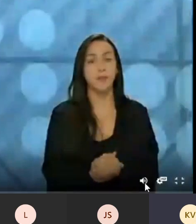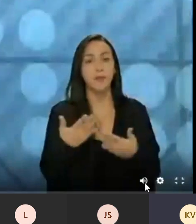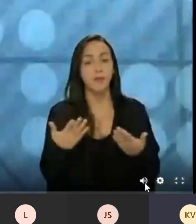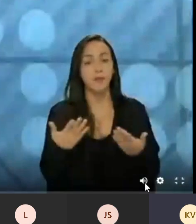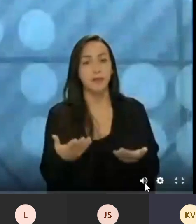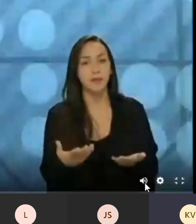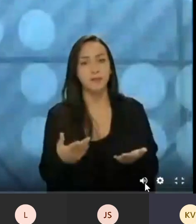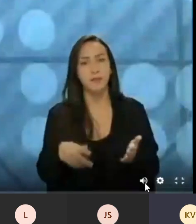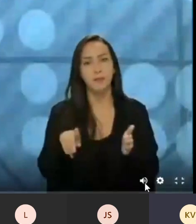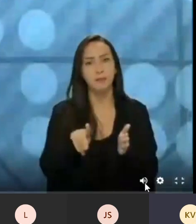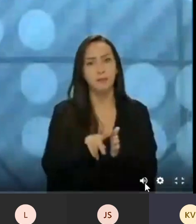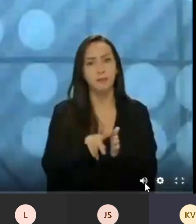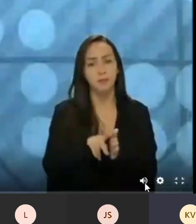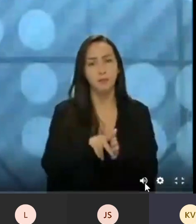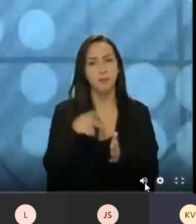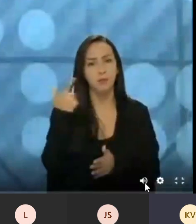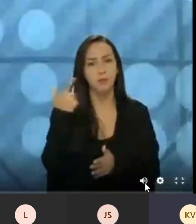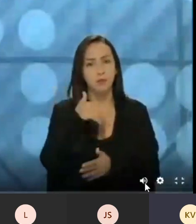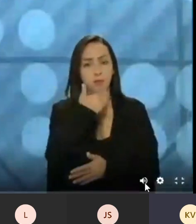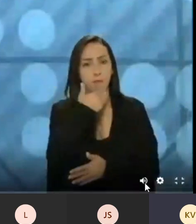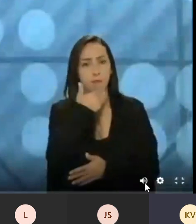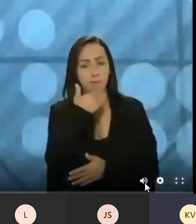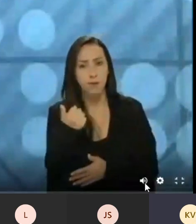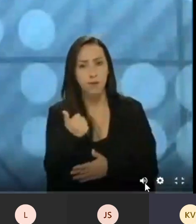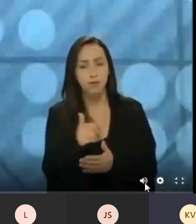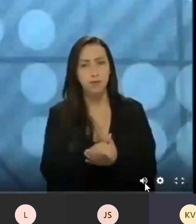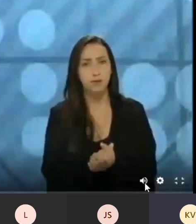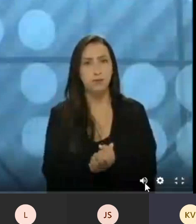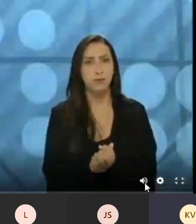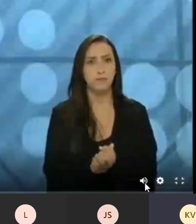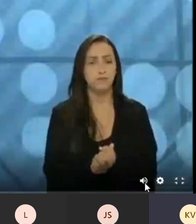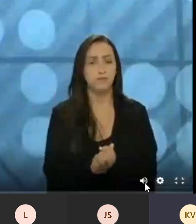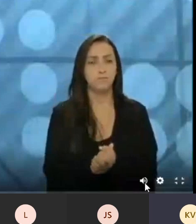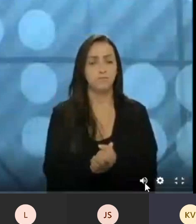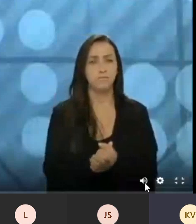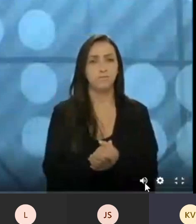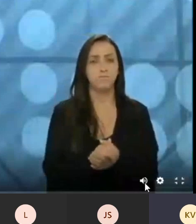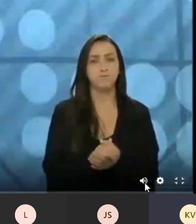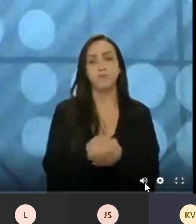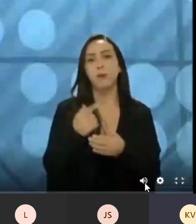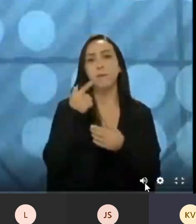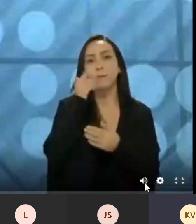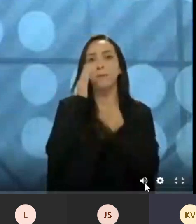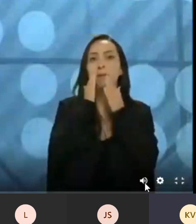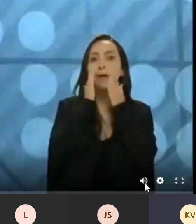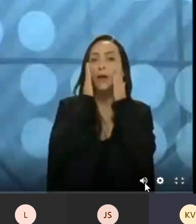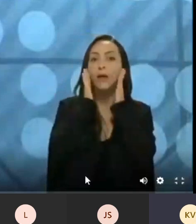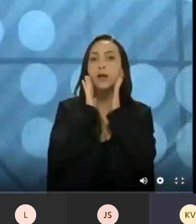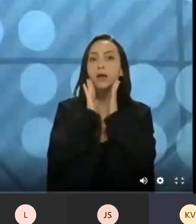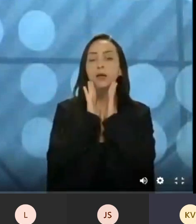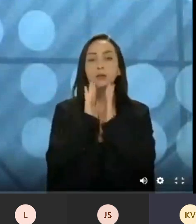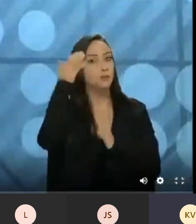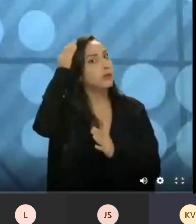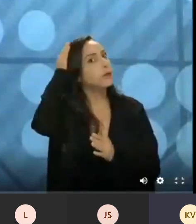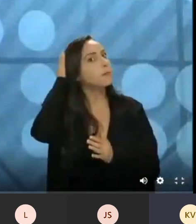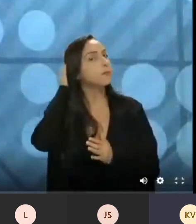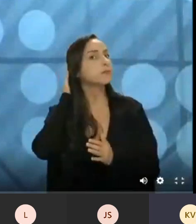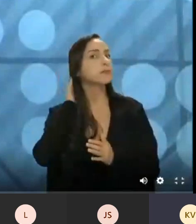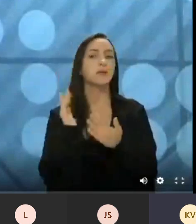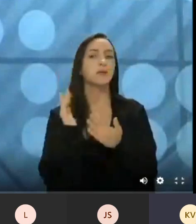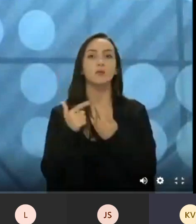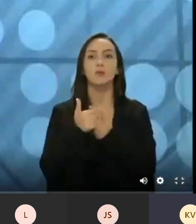criada para que a gente consiga melhorar algumas condições da pele, do cabelo, das